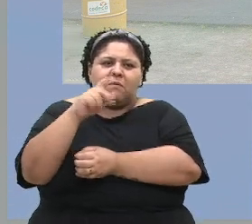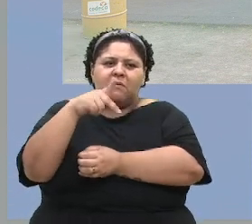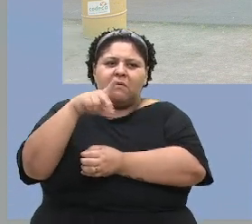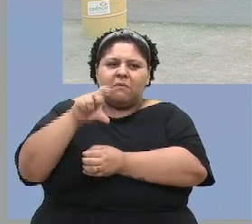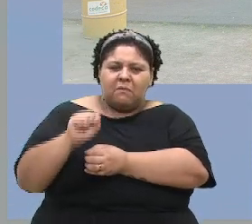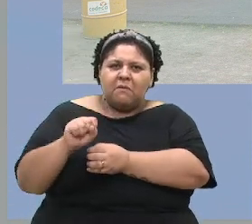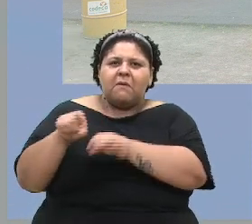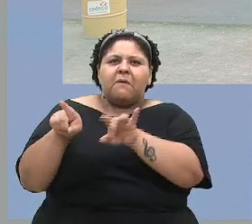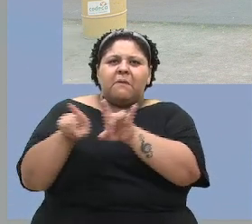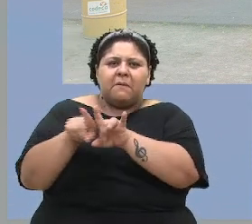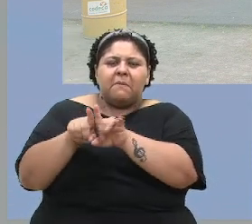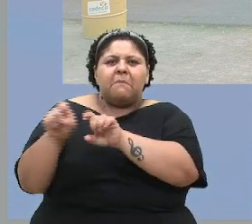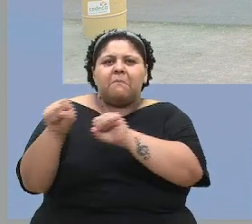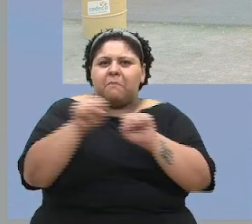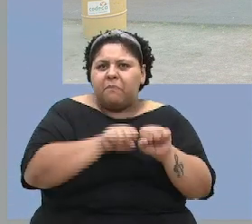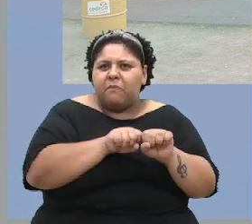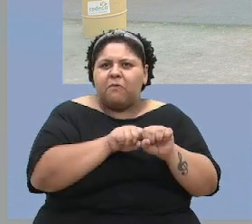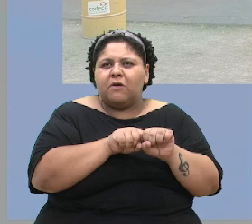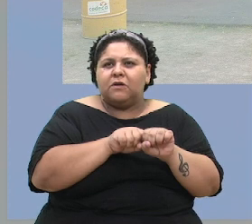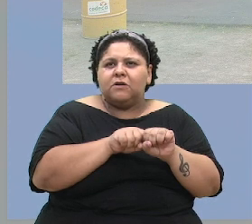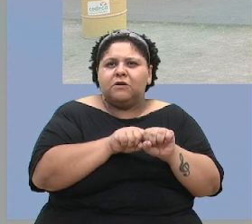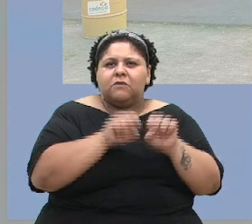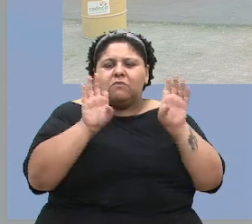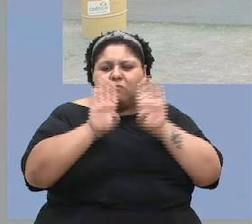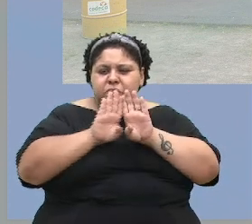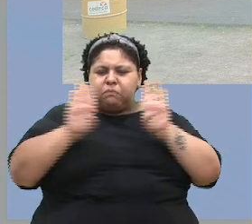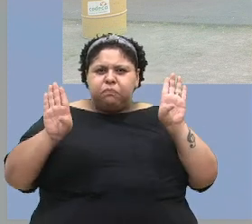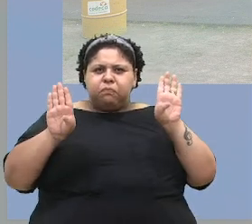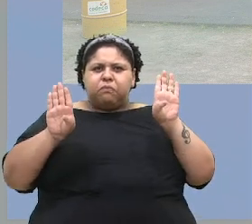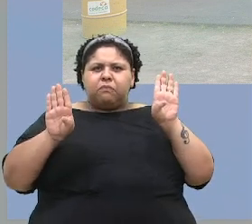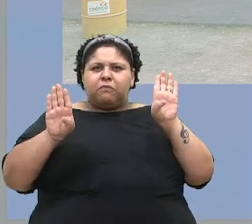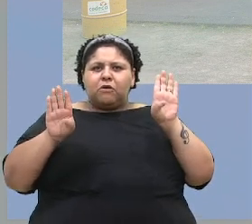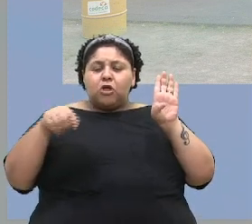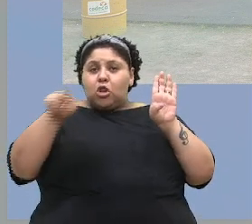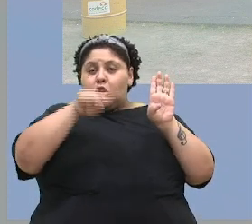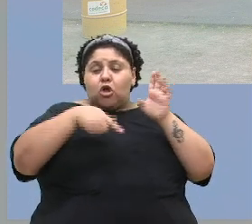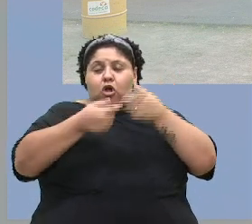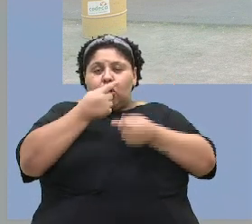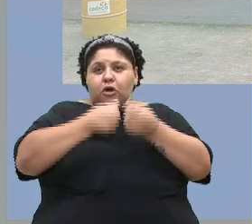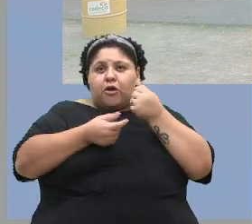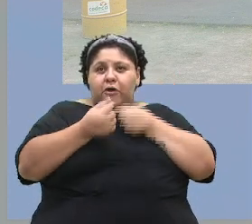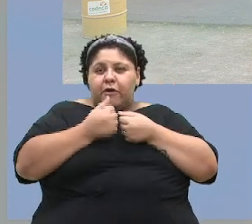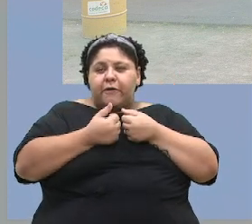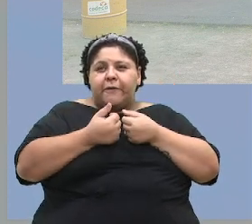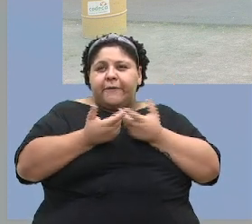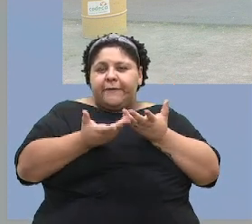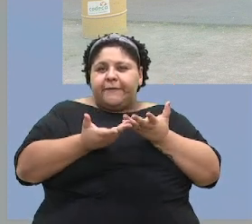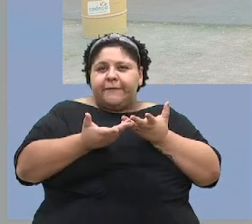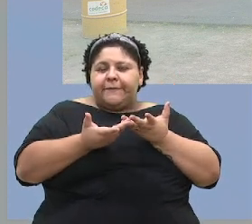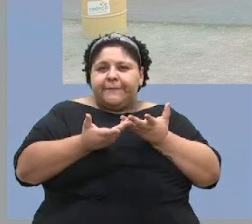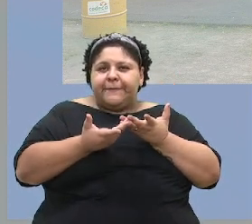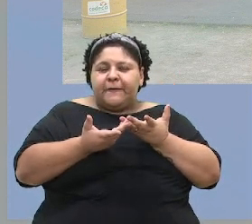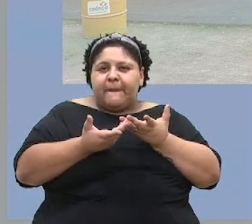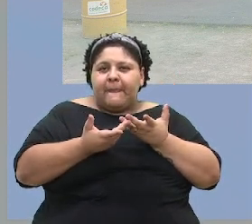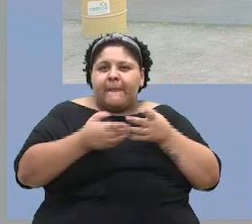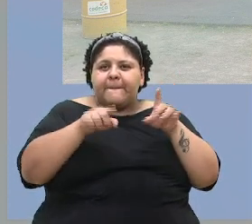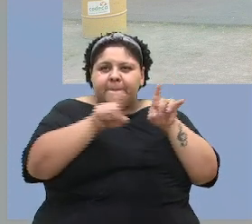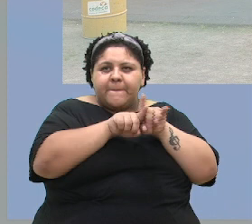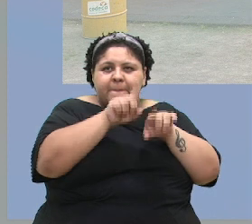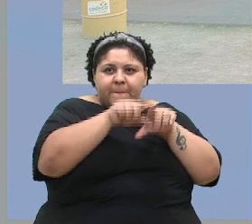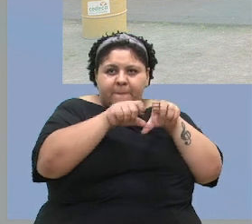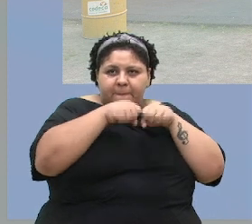pode ser aquele muro. Nós estamos negociando com uma rede também de mercados